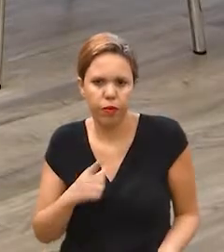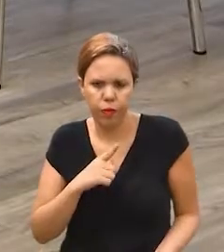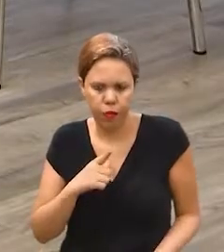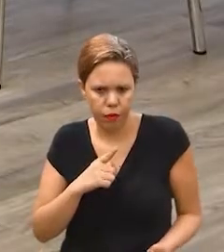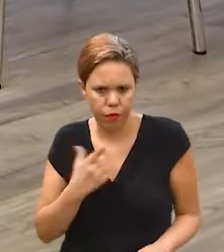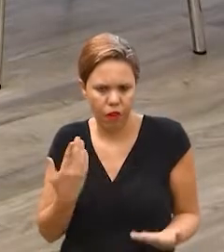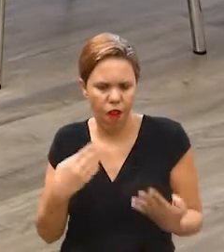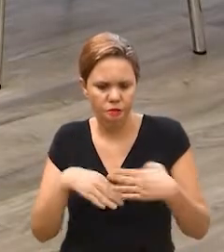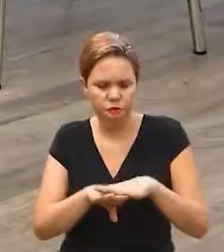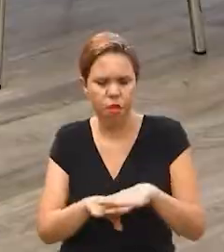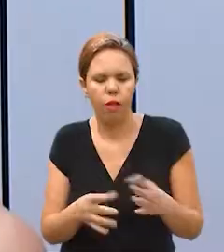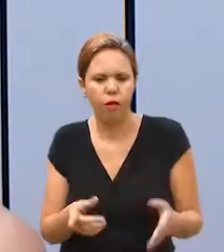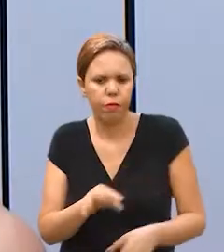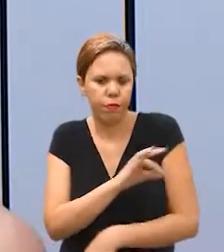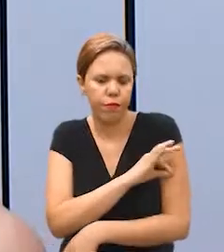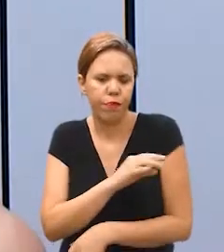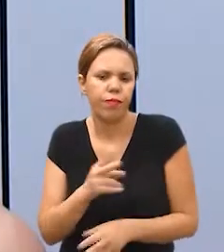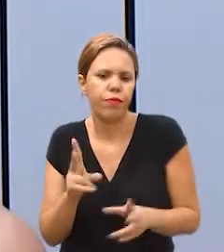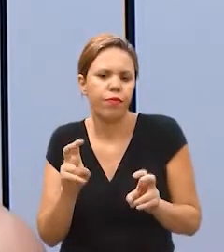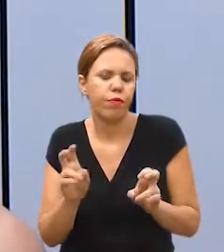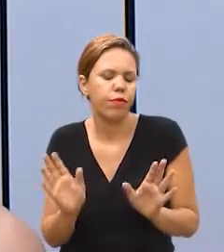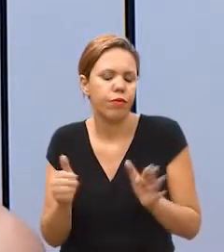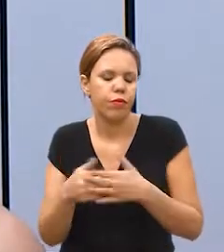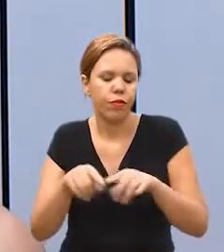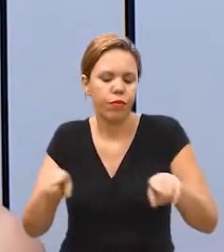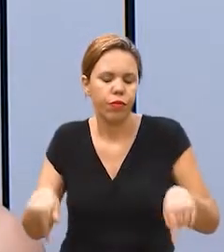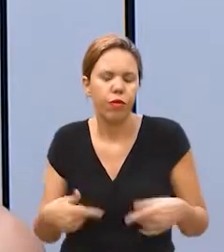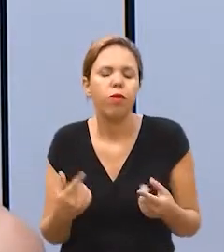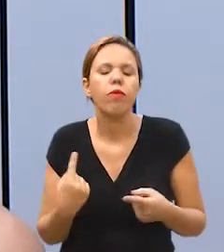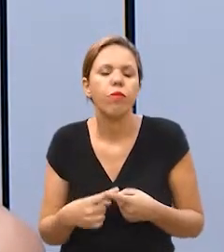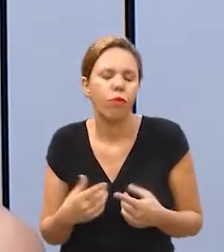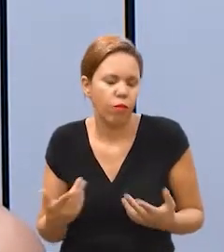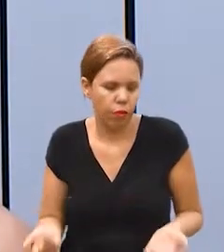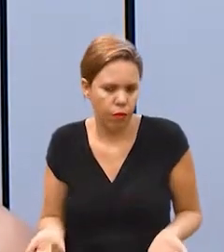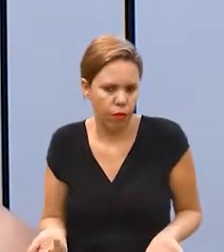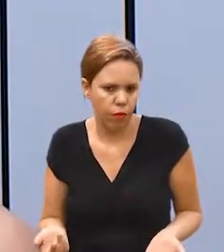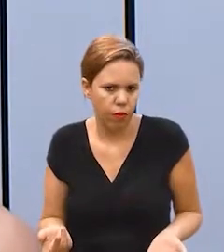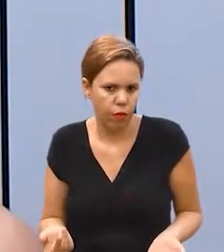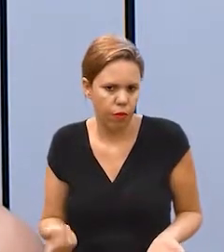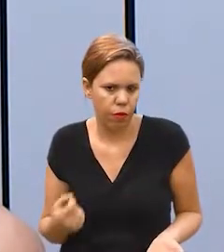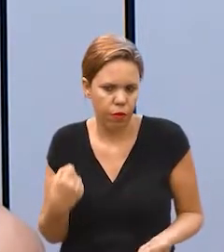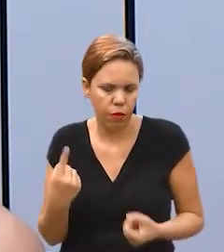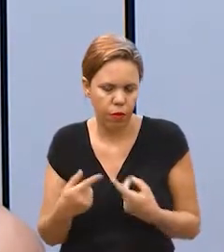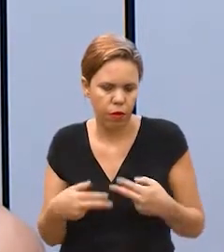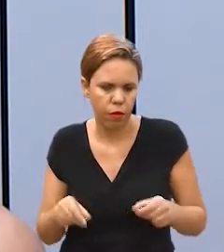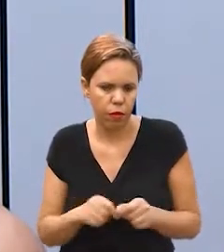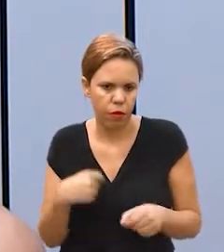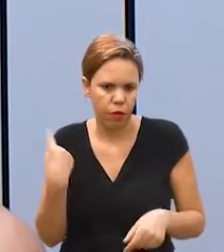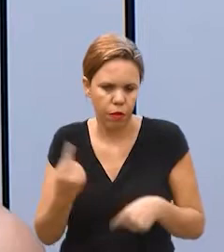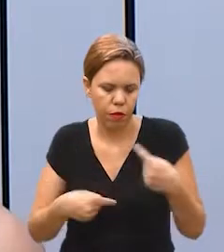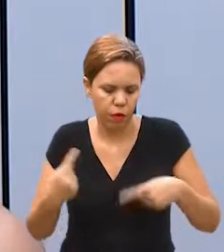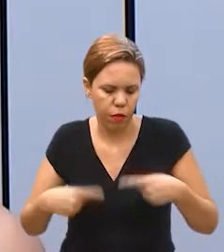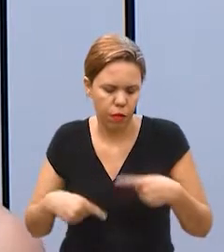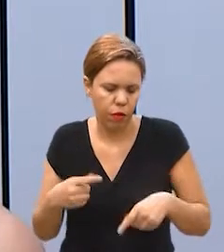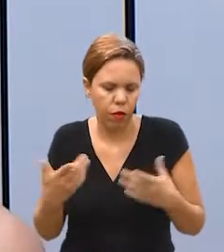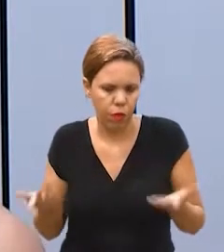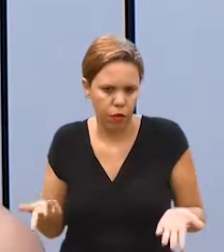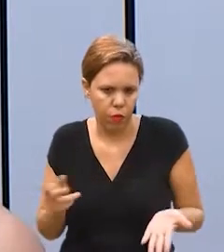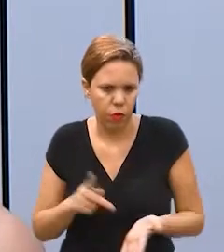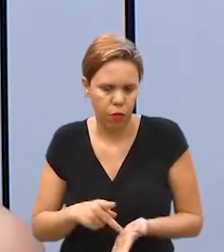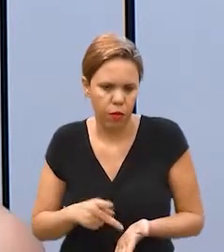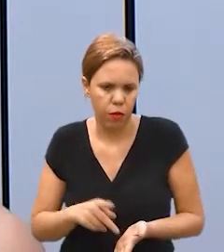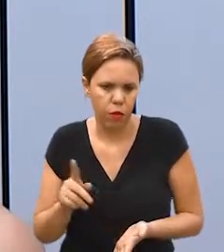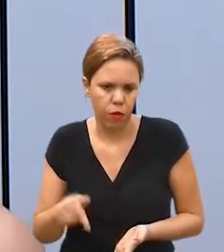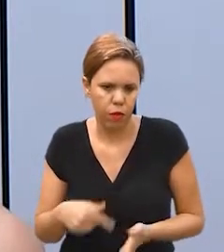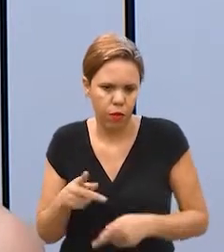fechamento, a multisseriação dessas salas. E uma das questões que nós discutimos é exatamente isso, quer dizer, na verdade as pessoas elas precisam